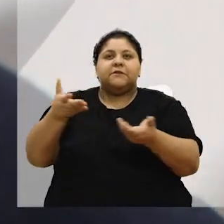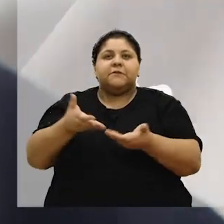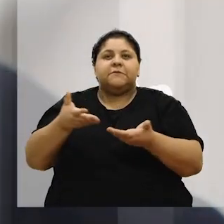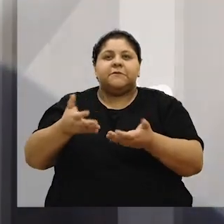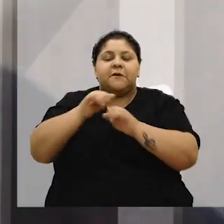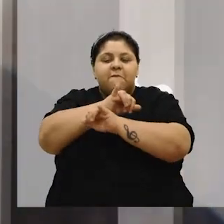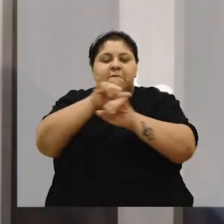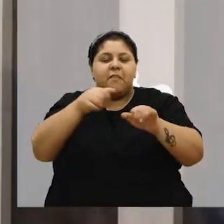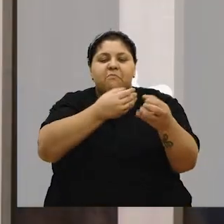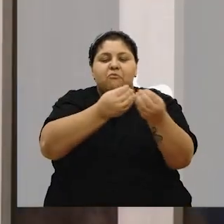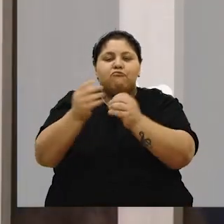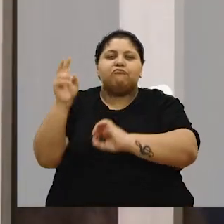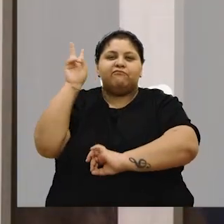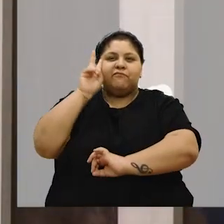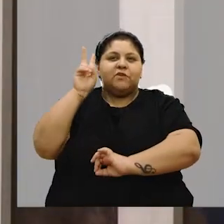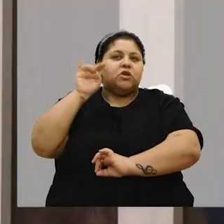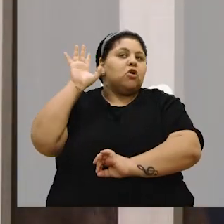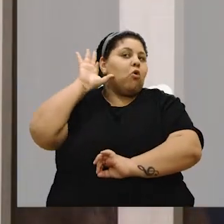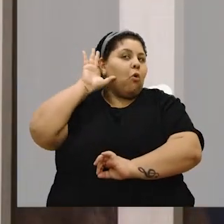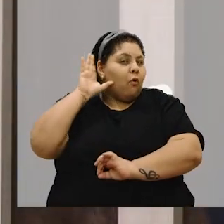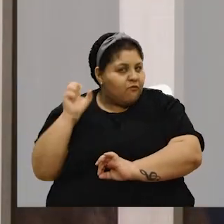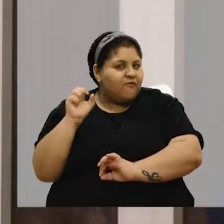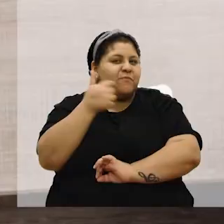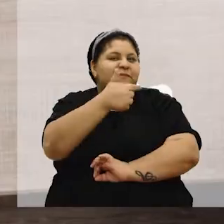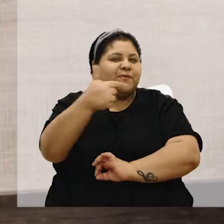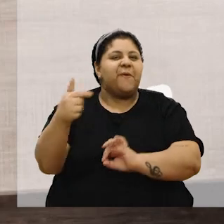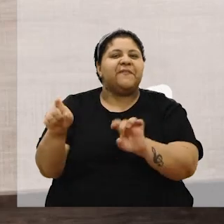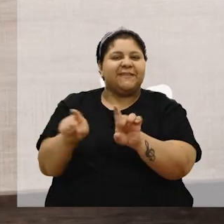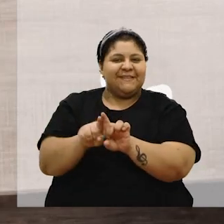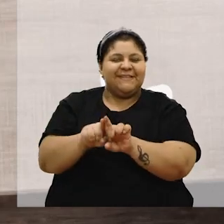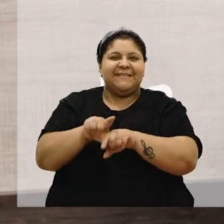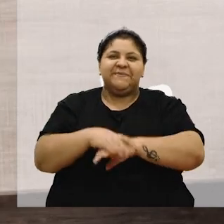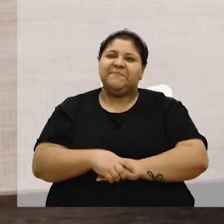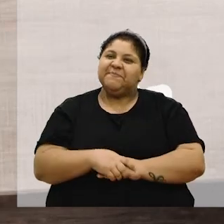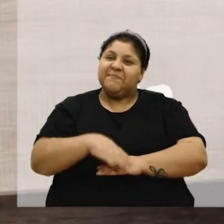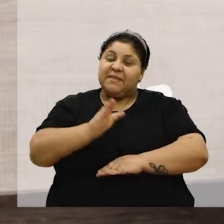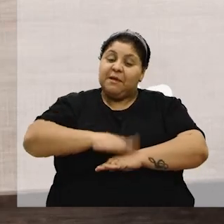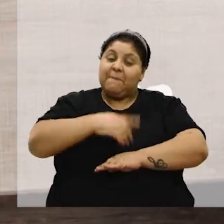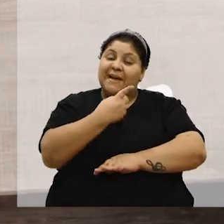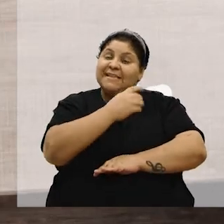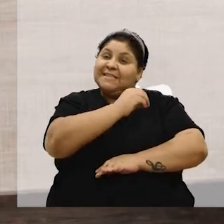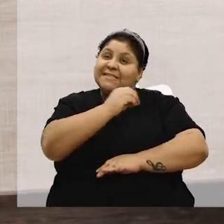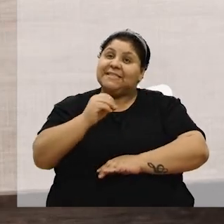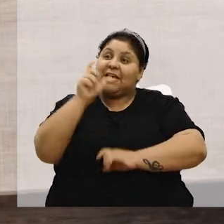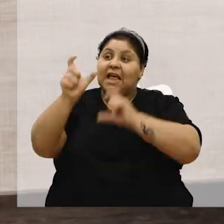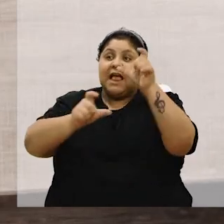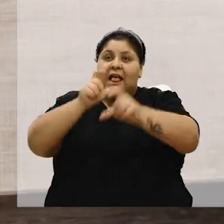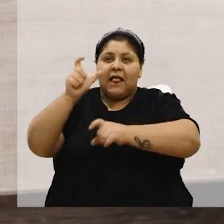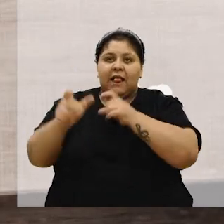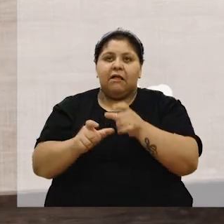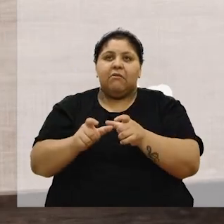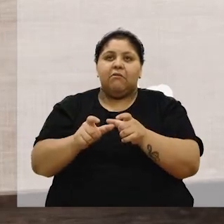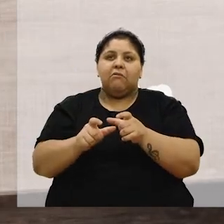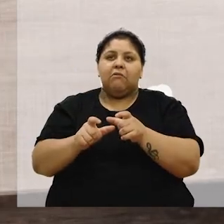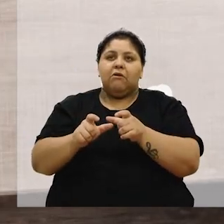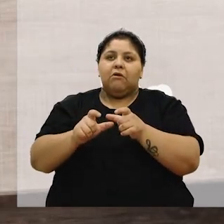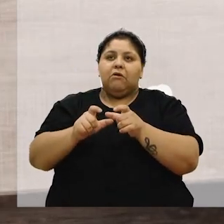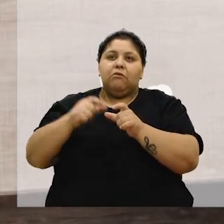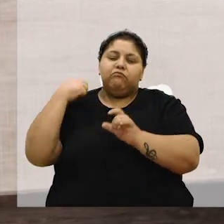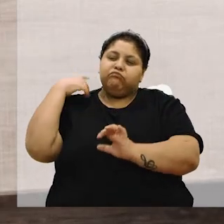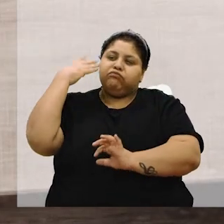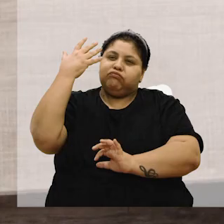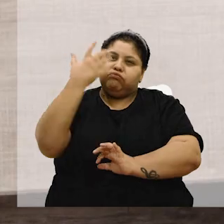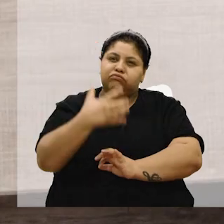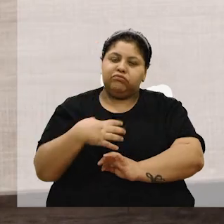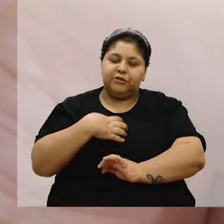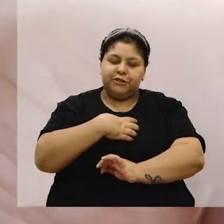15 anos, já contamos muitas histórias e ouvimos tantas outras. Mais de 100 escritores, abrangendo uma